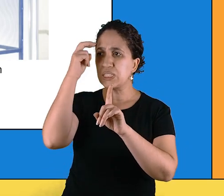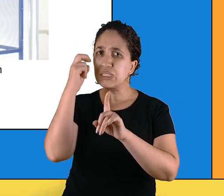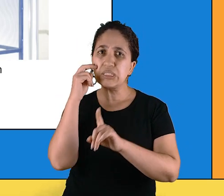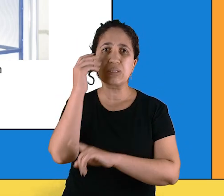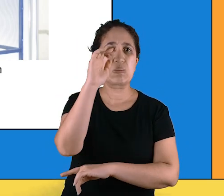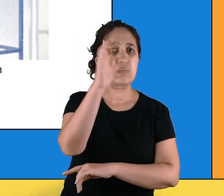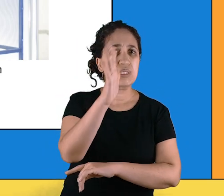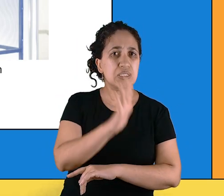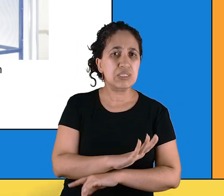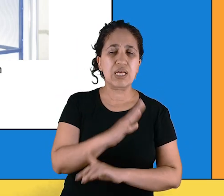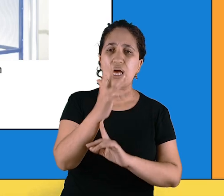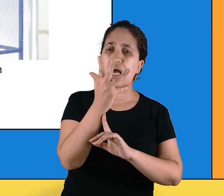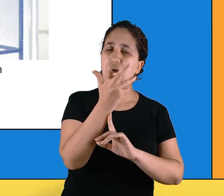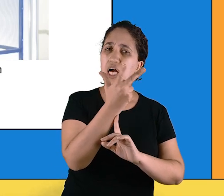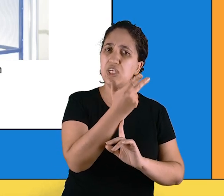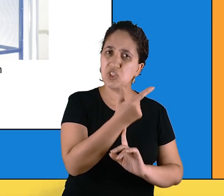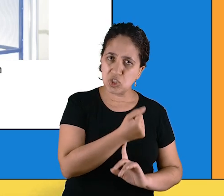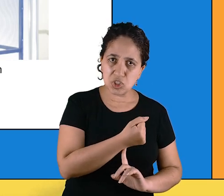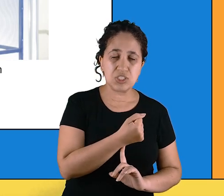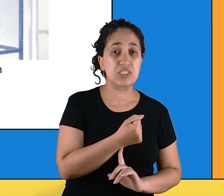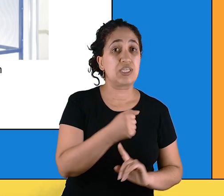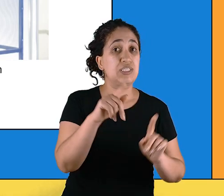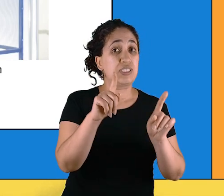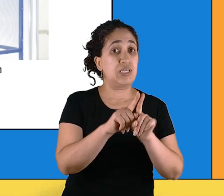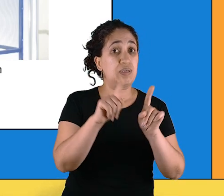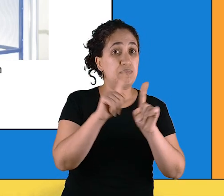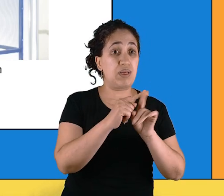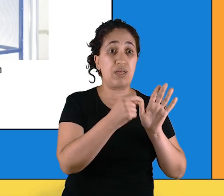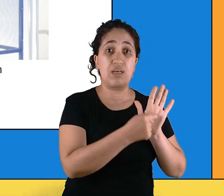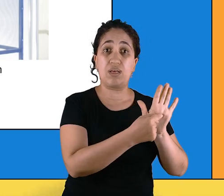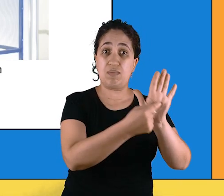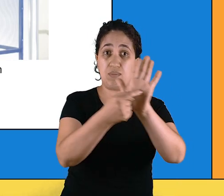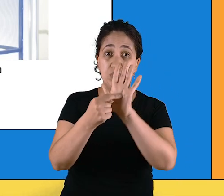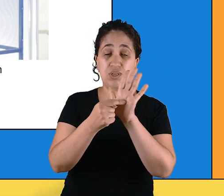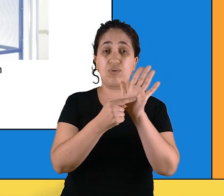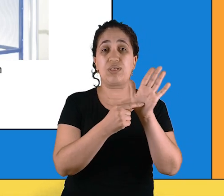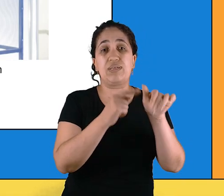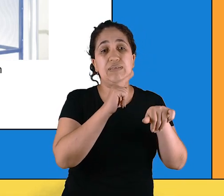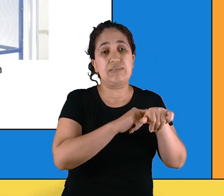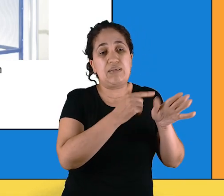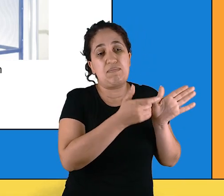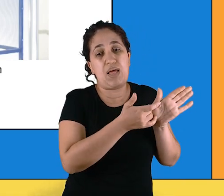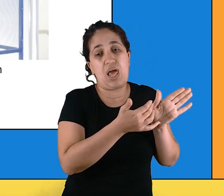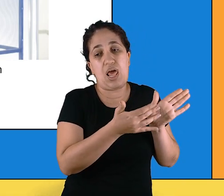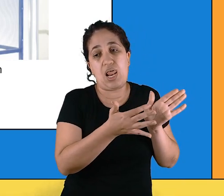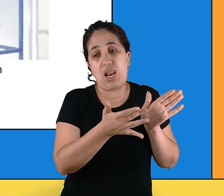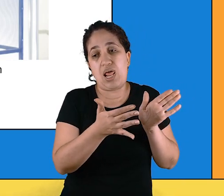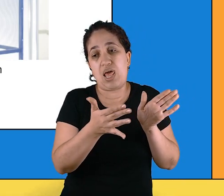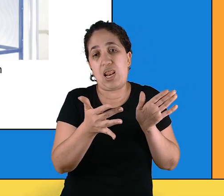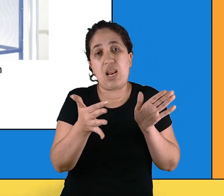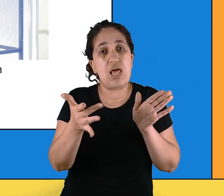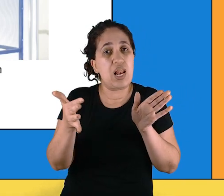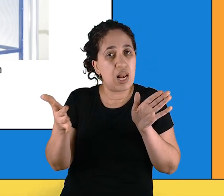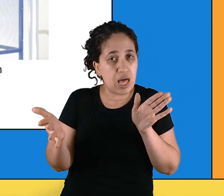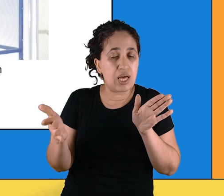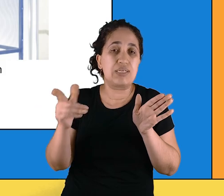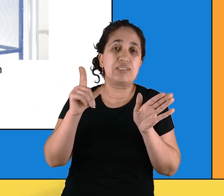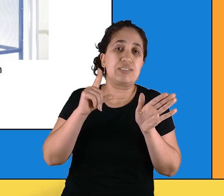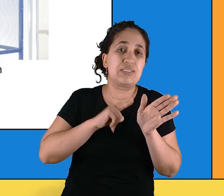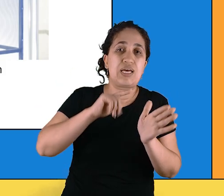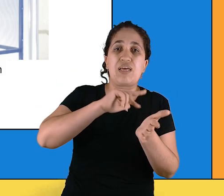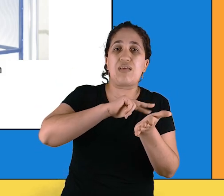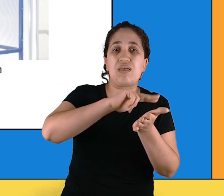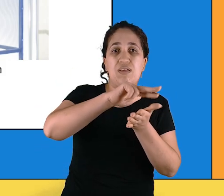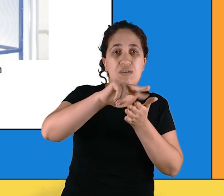intelectuais brasileiros, artistas, né? Temos também as exposições de longa duração, coleção brasiliana, coleção